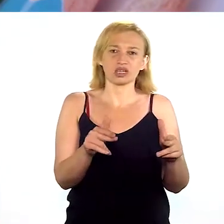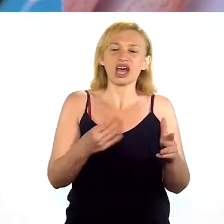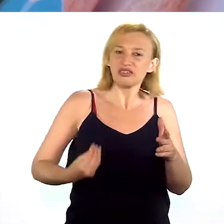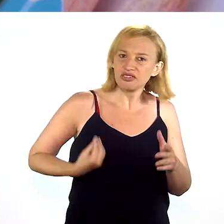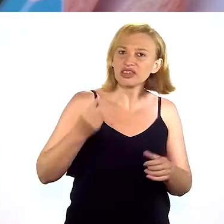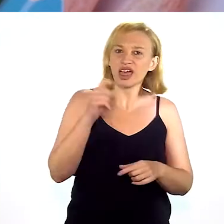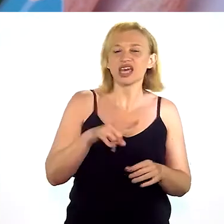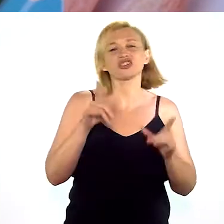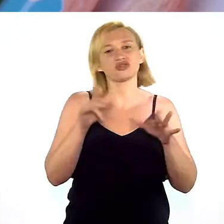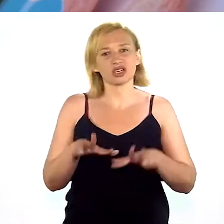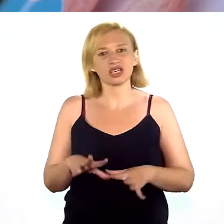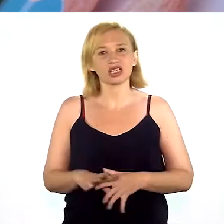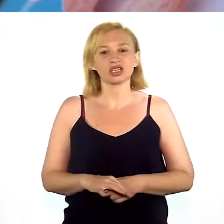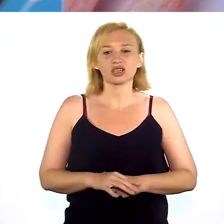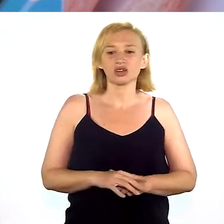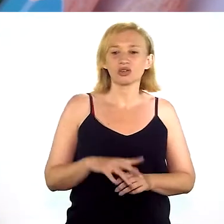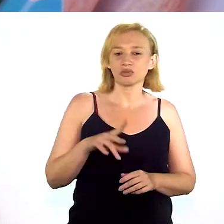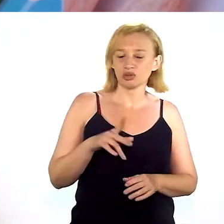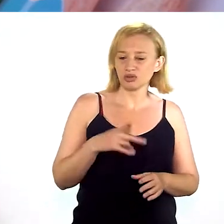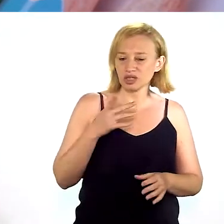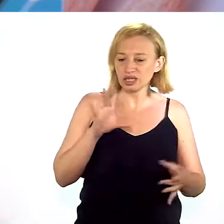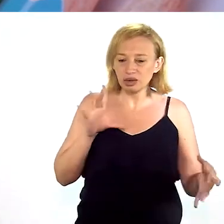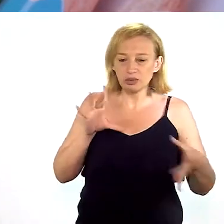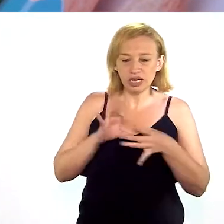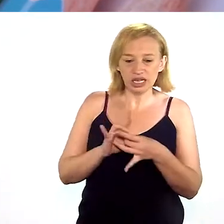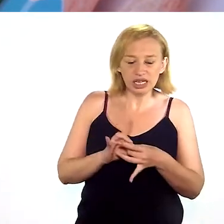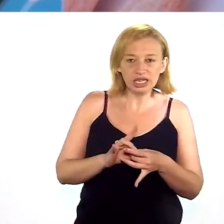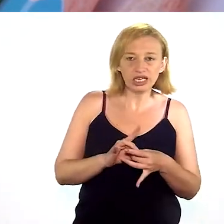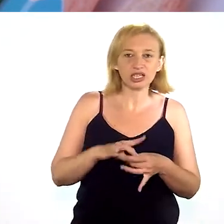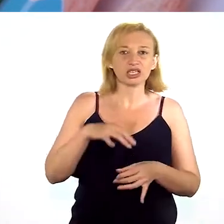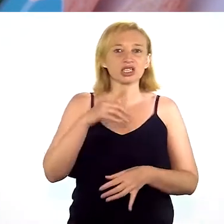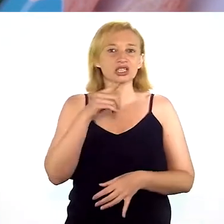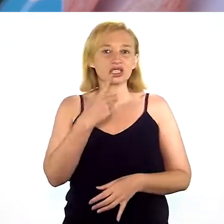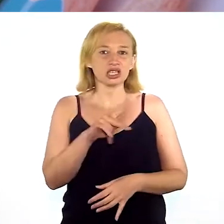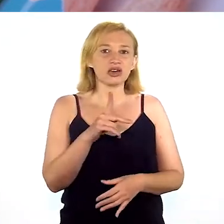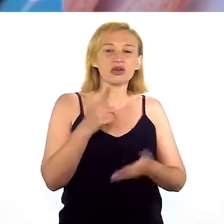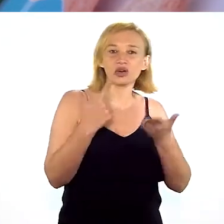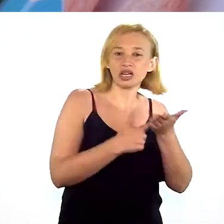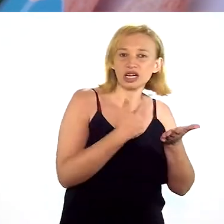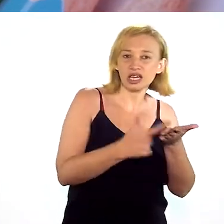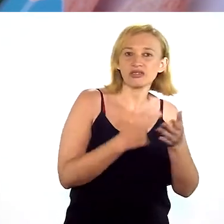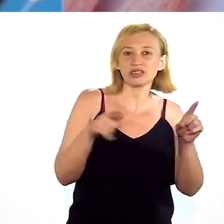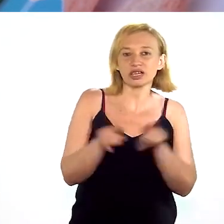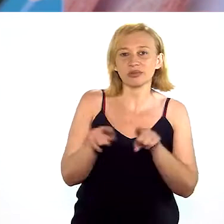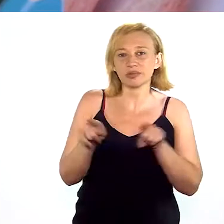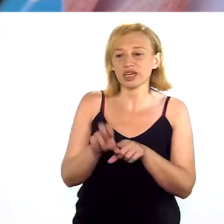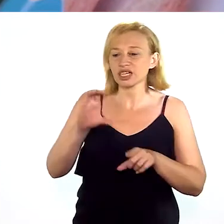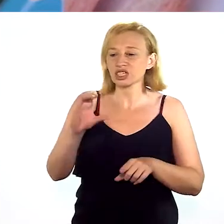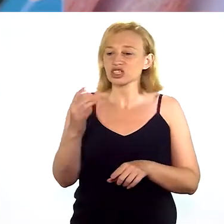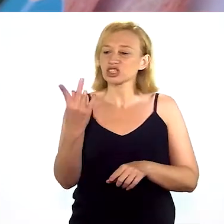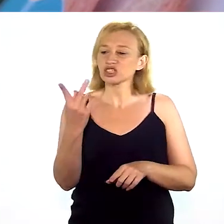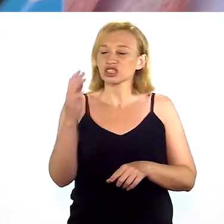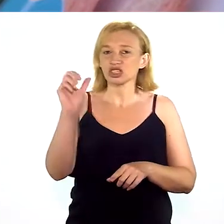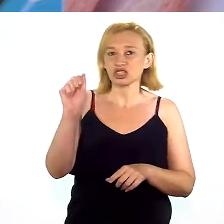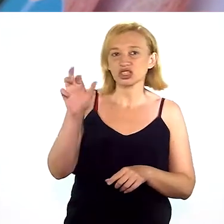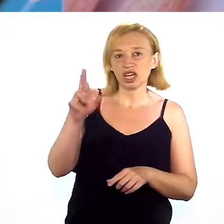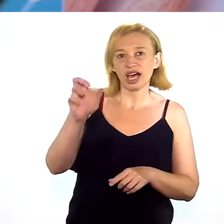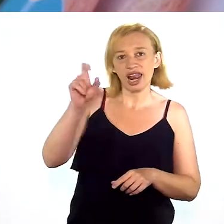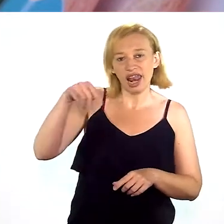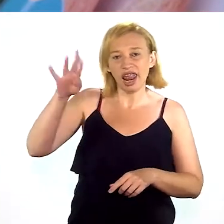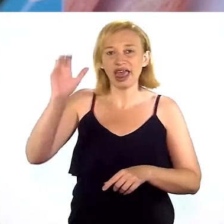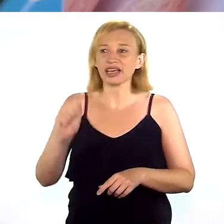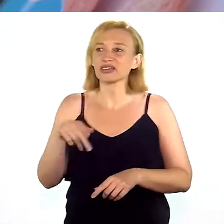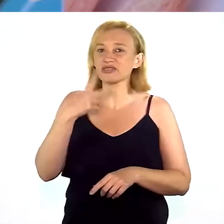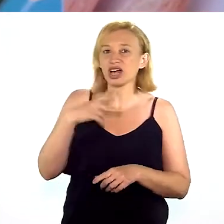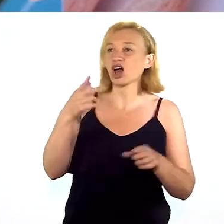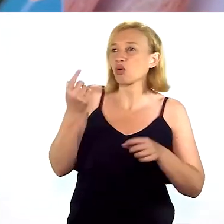bem diferente. E aí, como eu sei que tem uma liga entre o seu livro e o livro da Charlene, eu vou pedir para a Charlene também